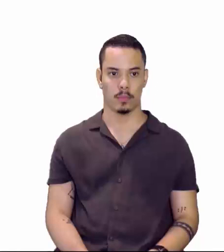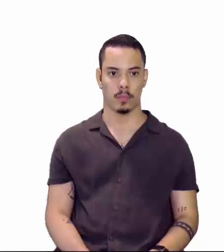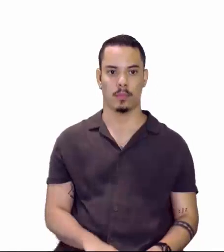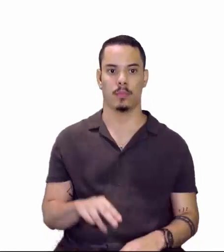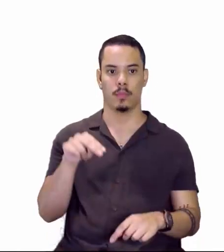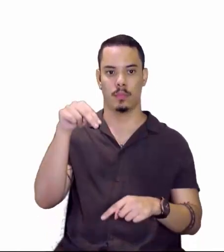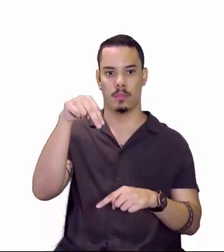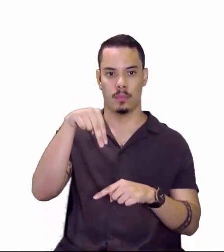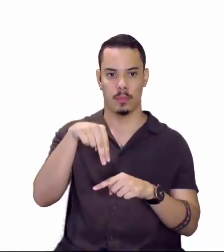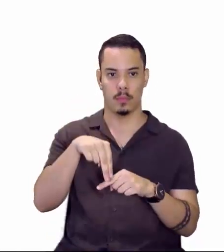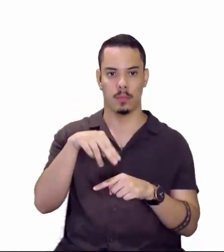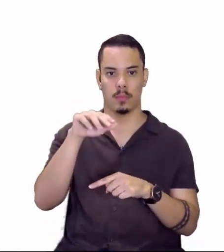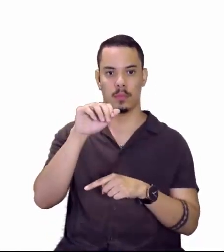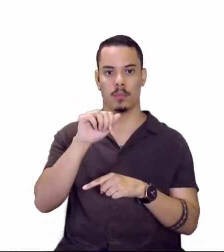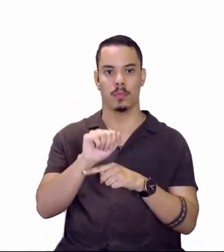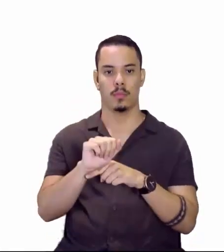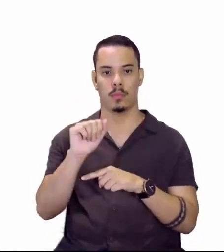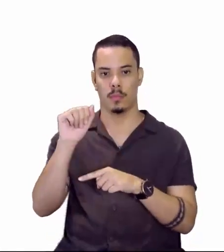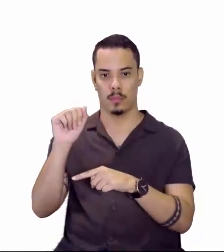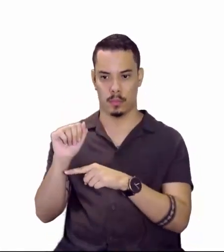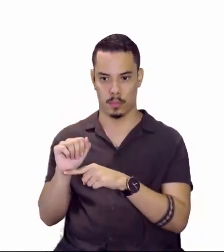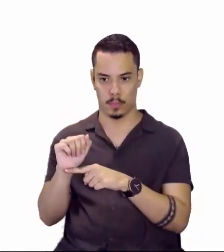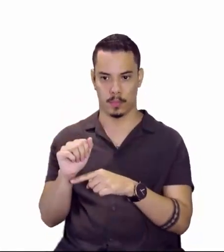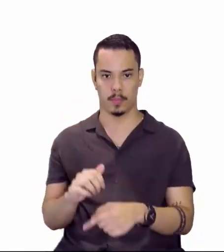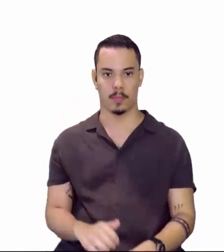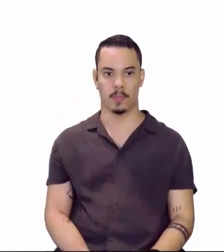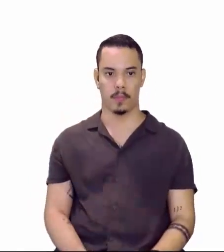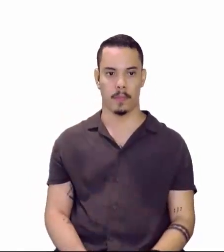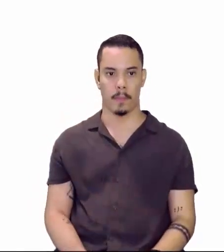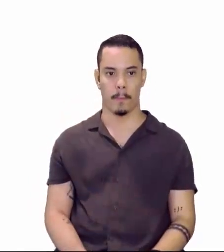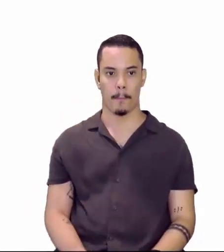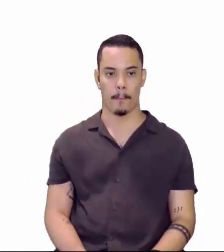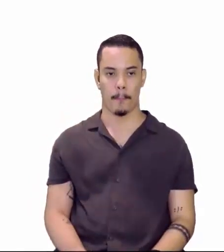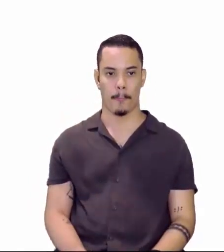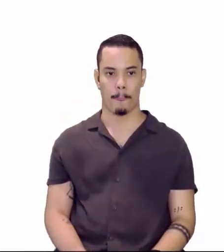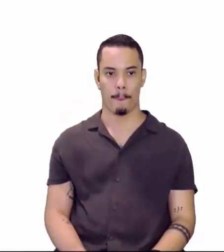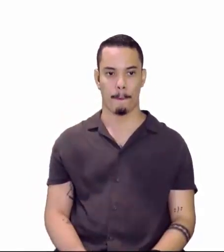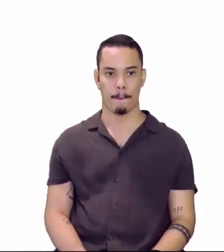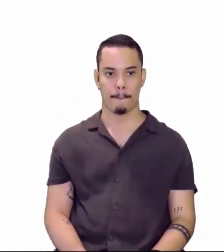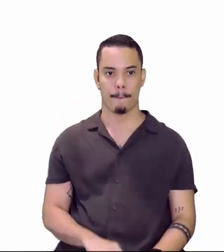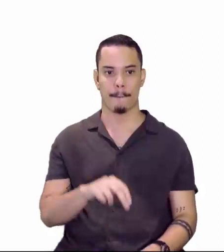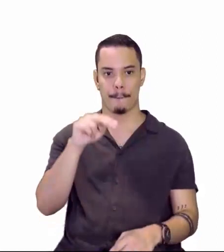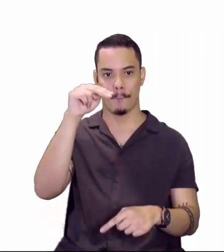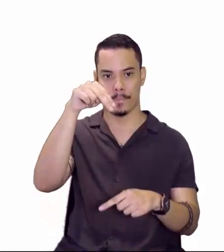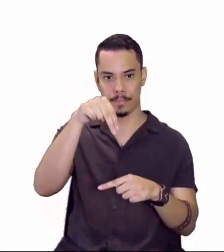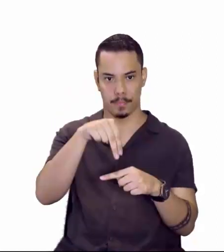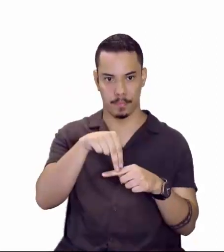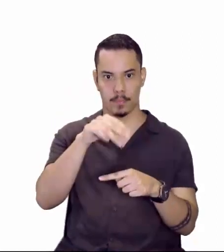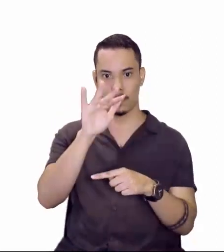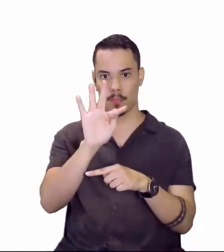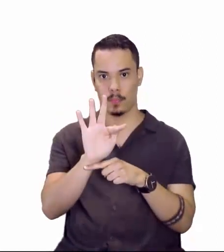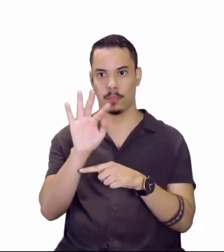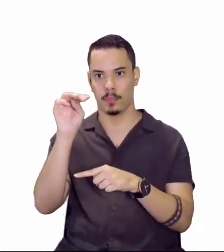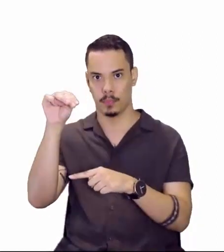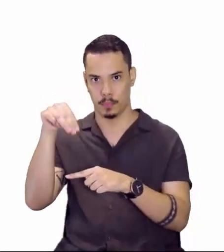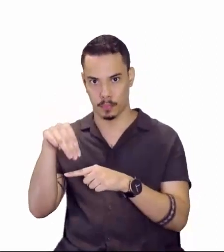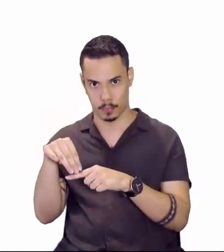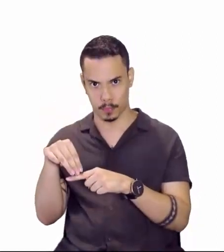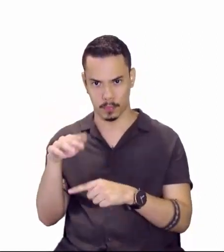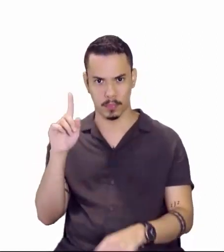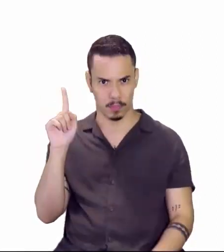nitrogênio, água e argônio. Letra C, nitrogênio,